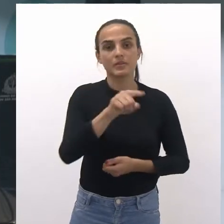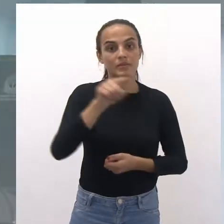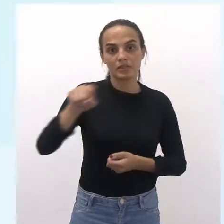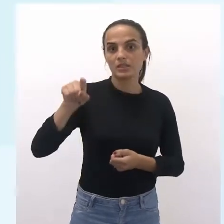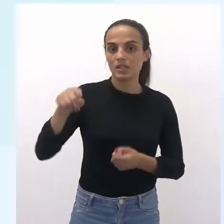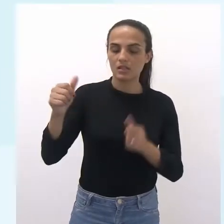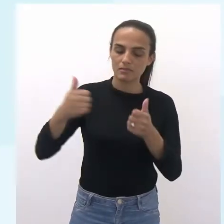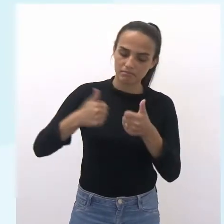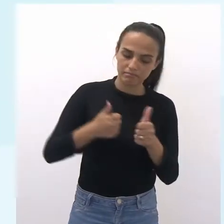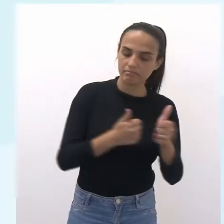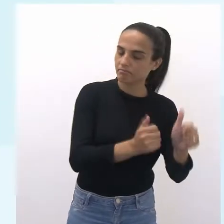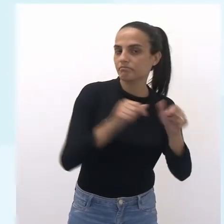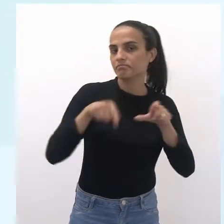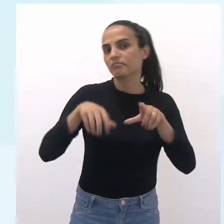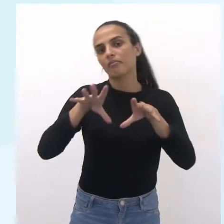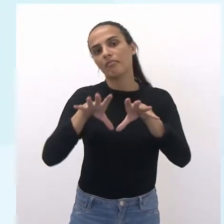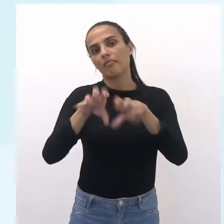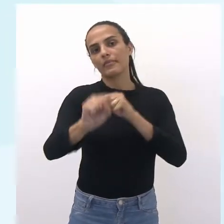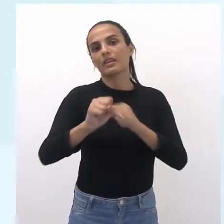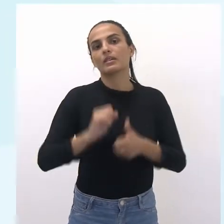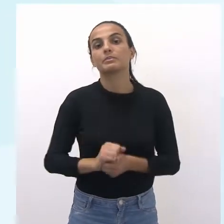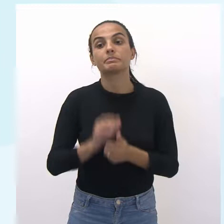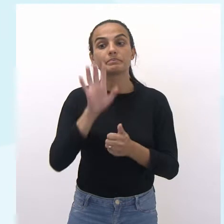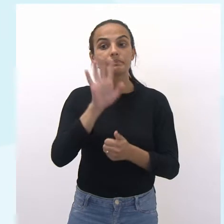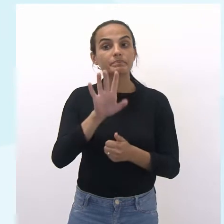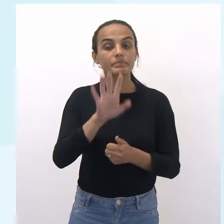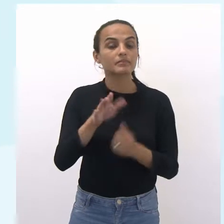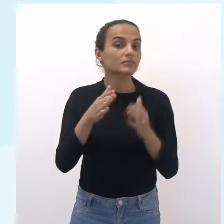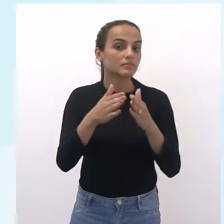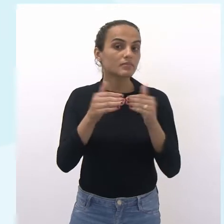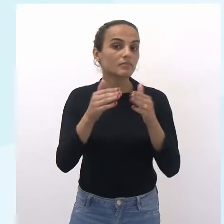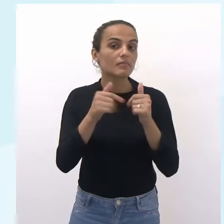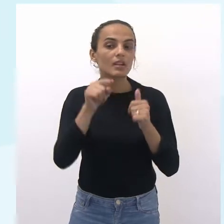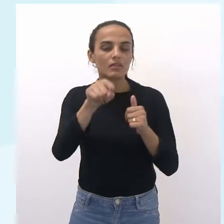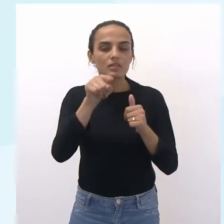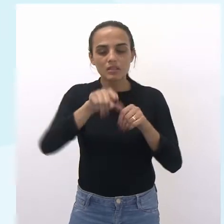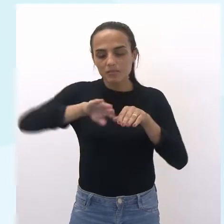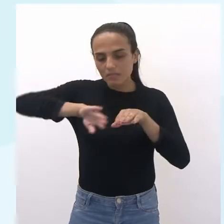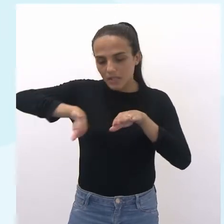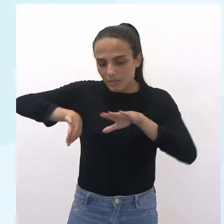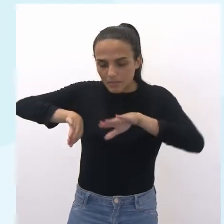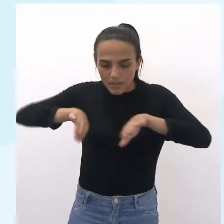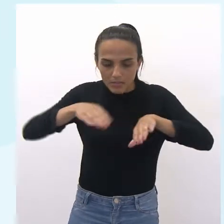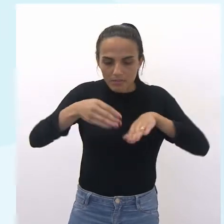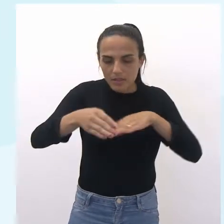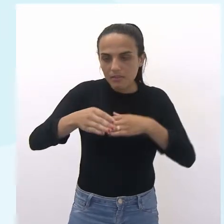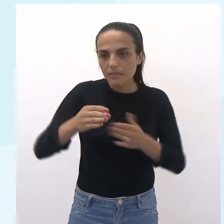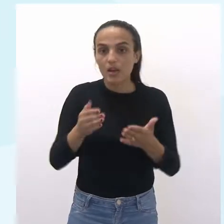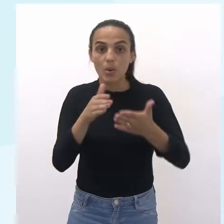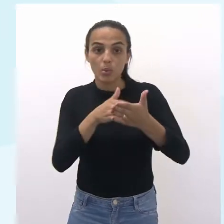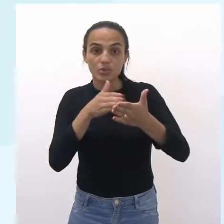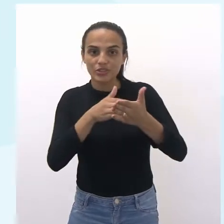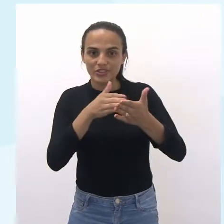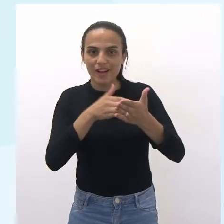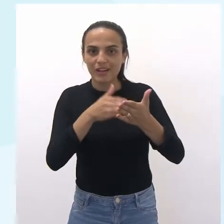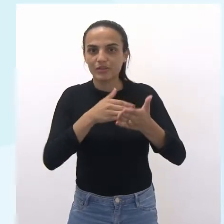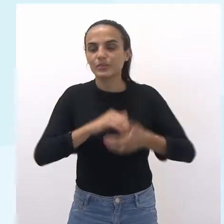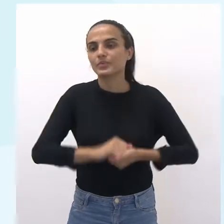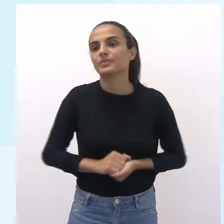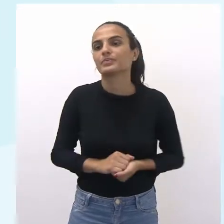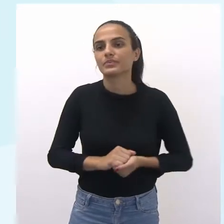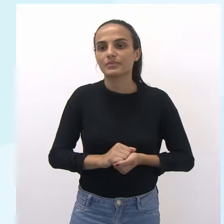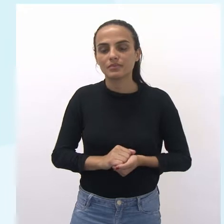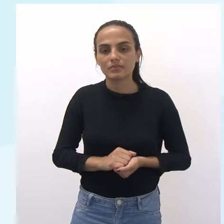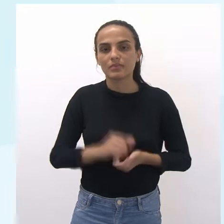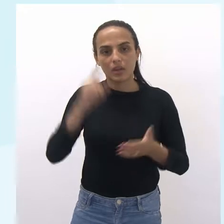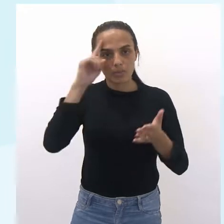acompanharem esta formação. Mas eu peço aí que vocês já separem o diário de bordo de vocês, lembrando que é importante